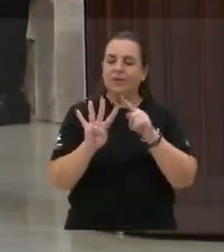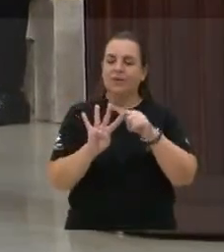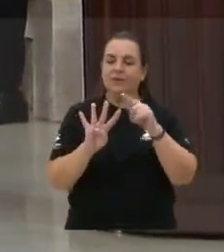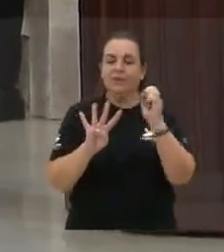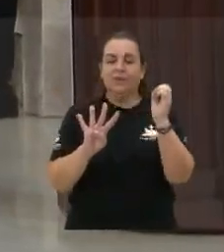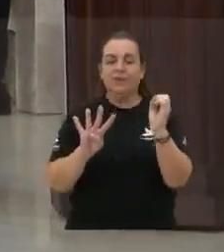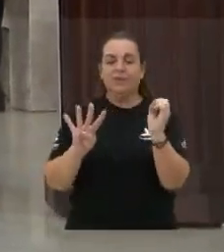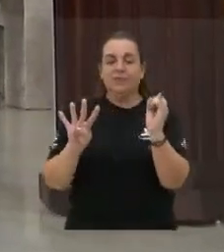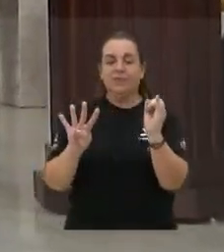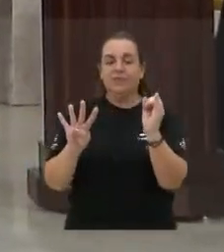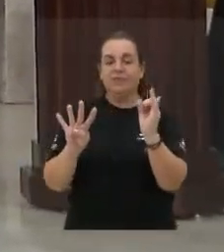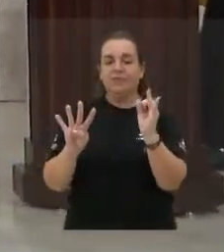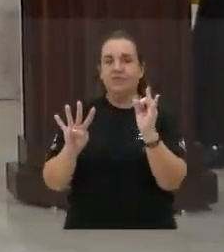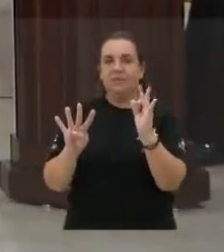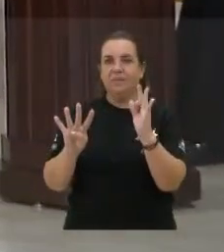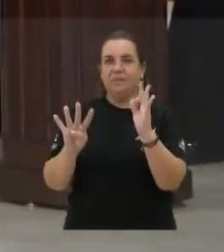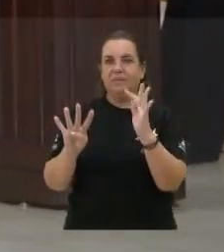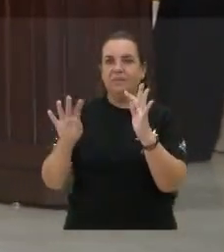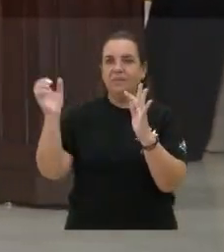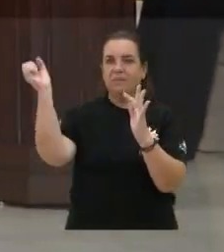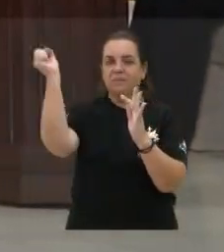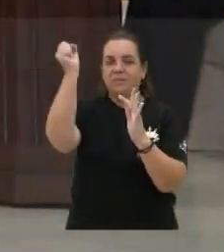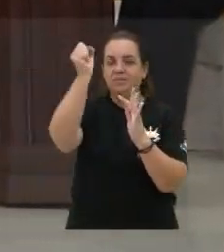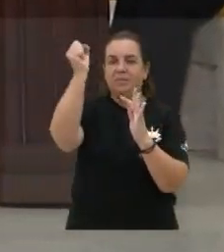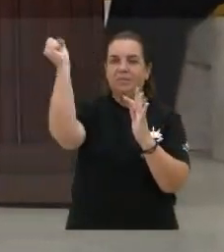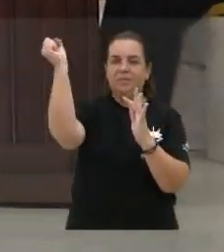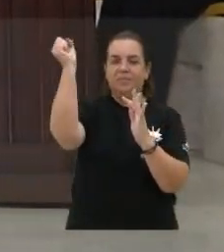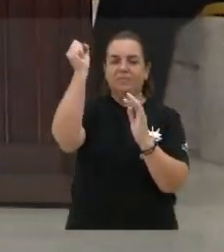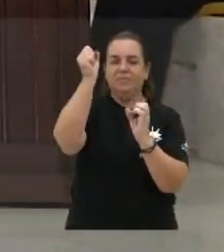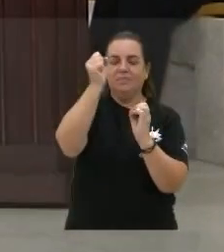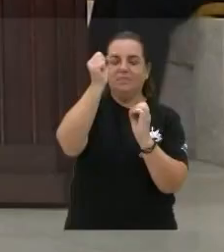acesas, a proximidade do Natal,